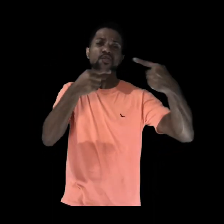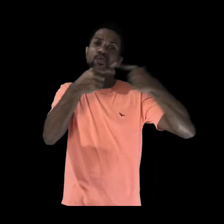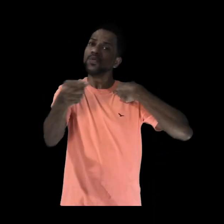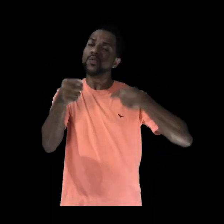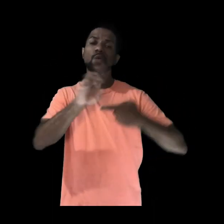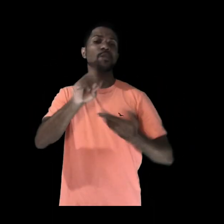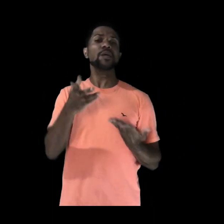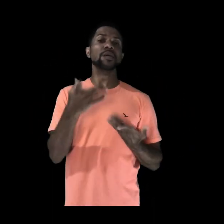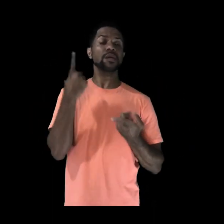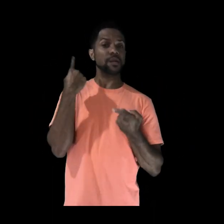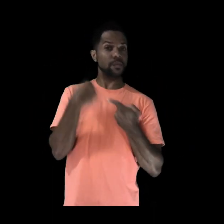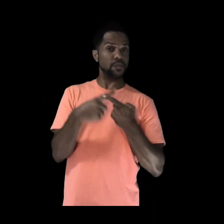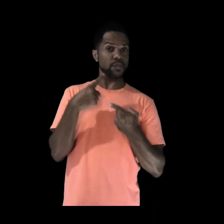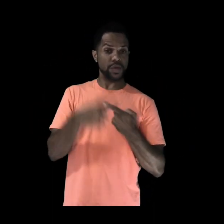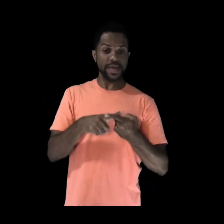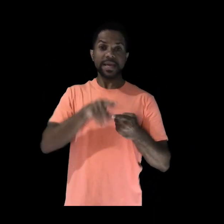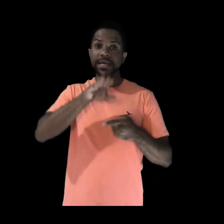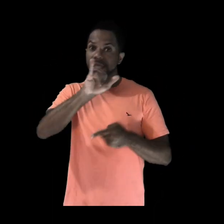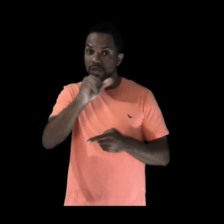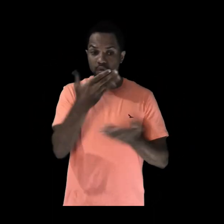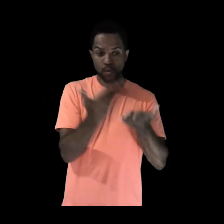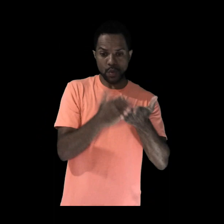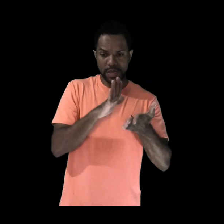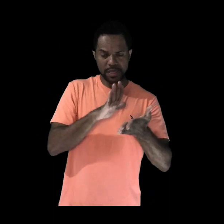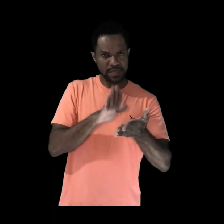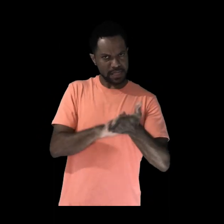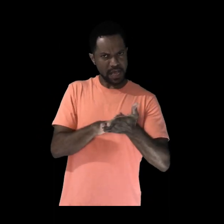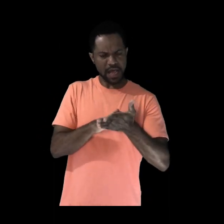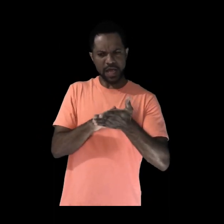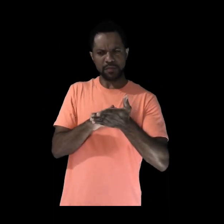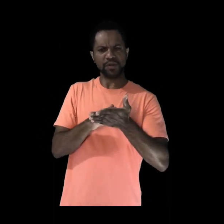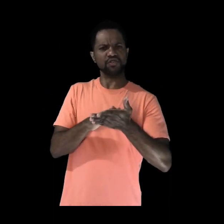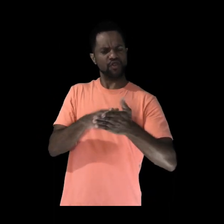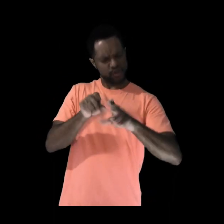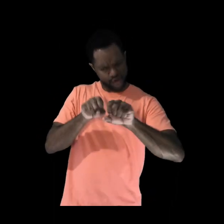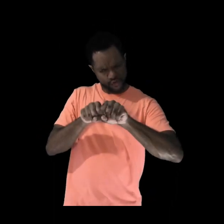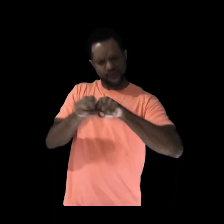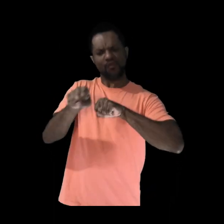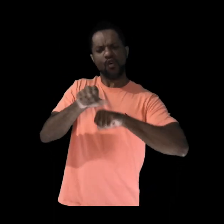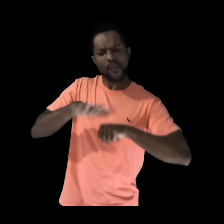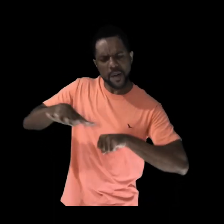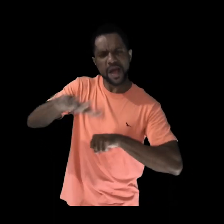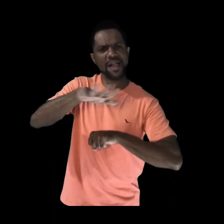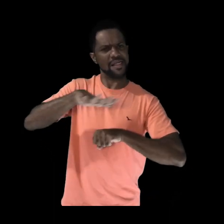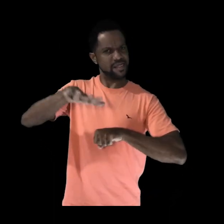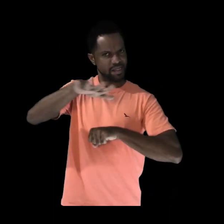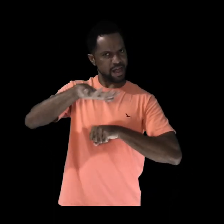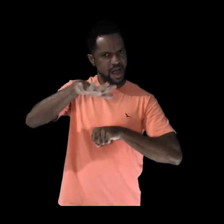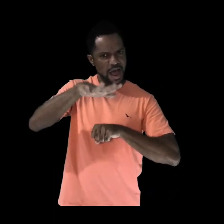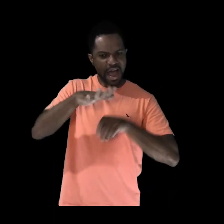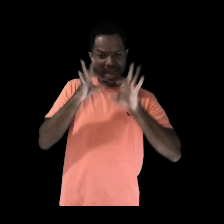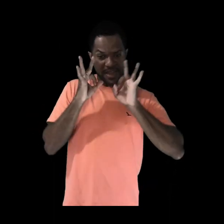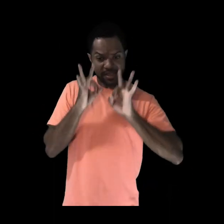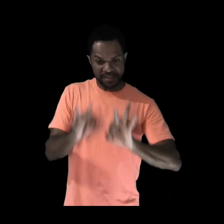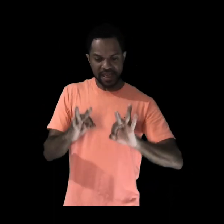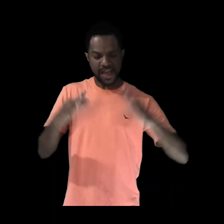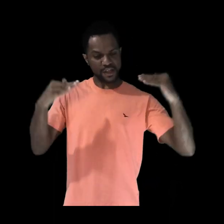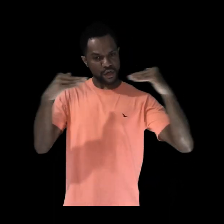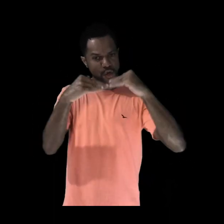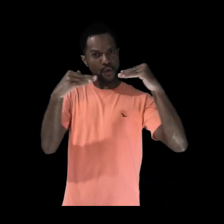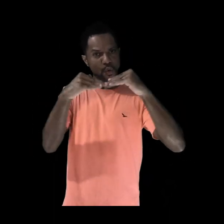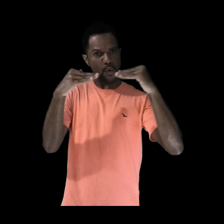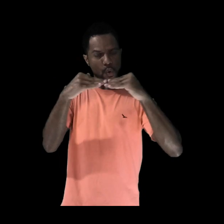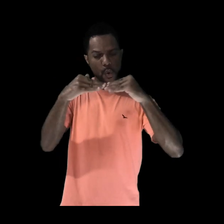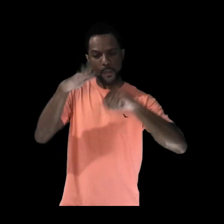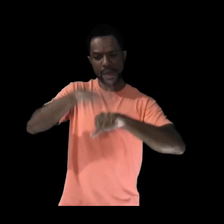ver com a sua formação. Então, a ideia do intérprete se vocacionalizar é que ele tenha uma formação